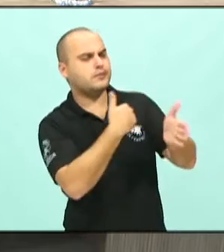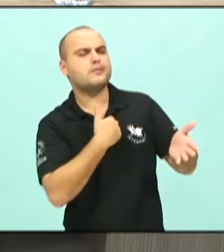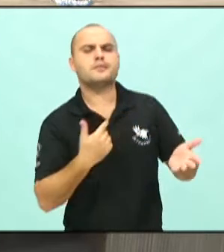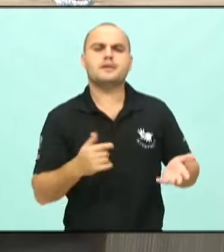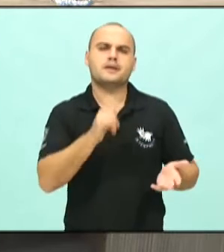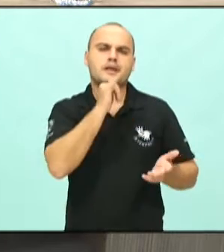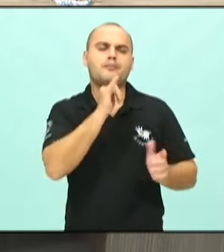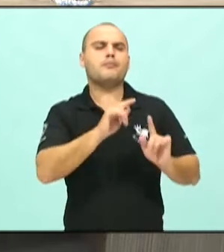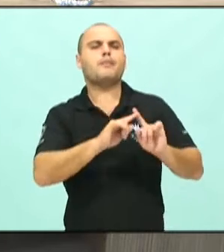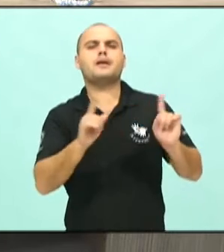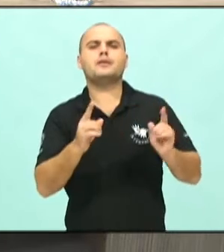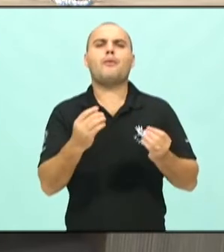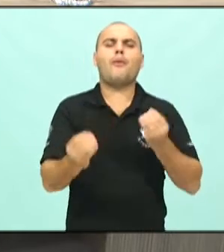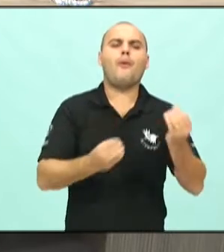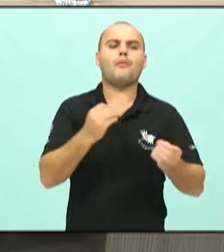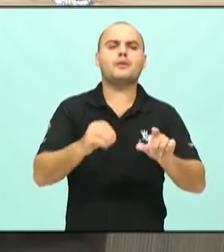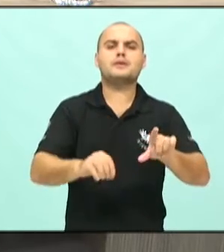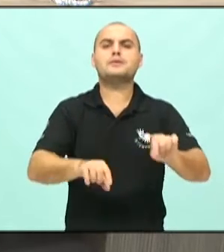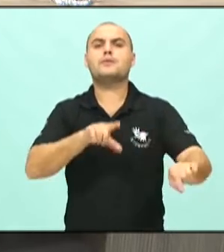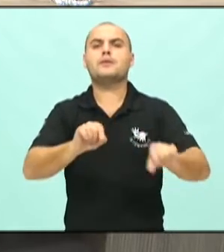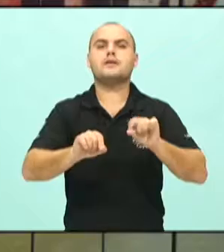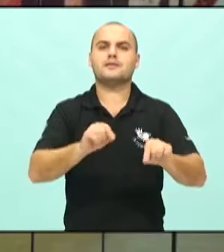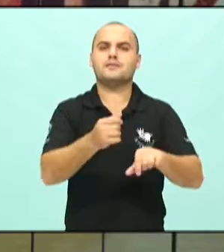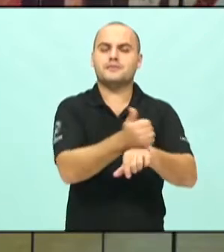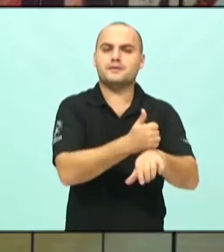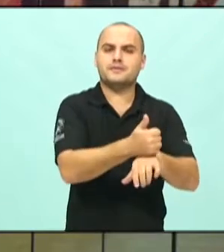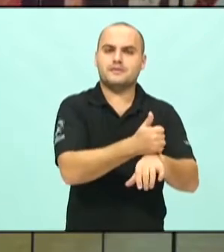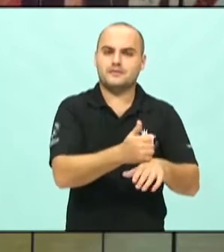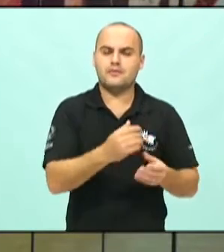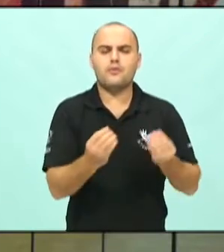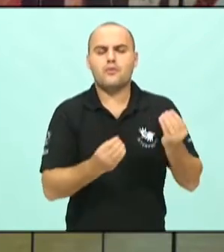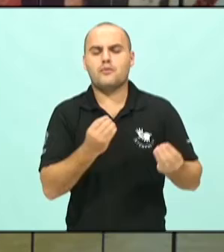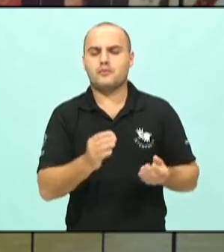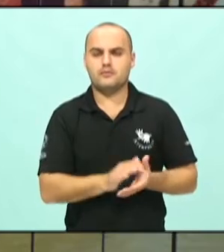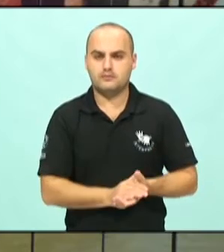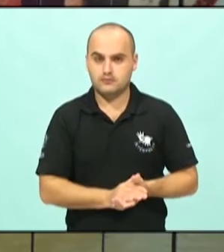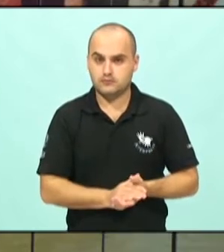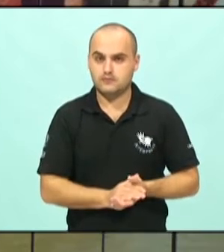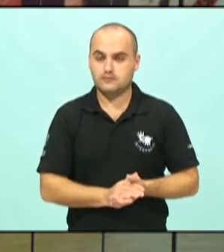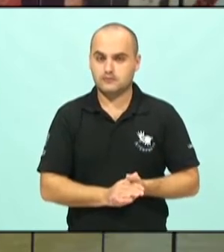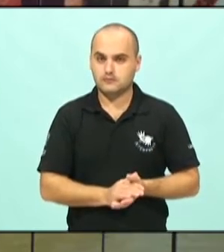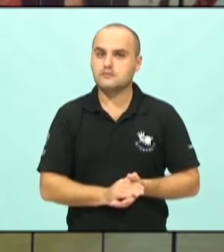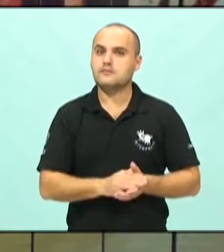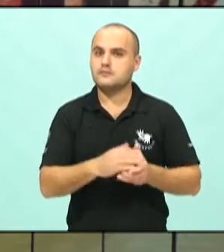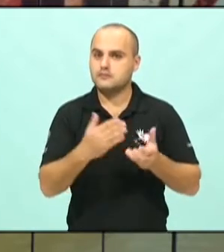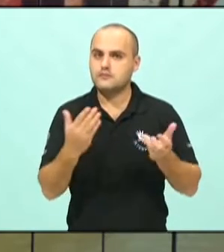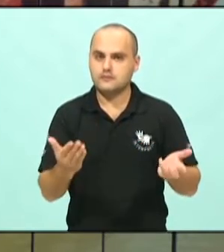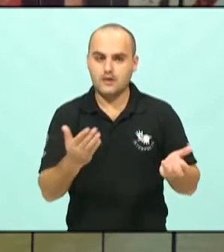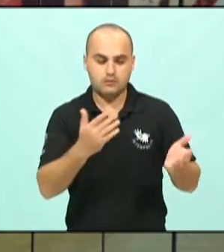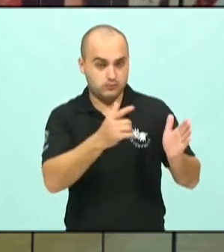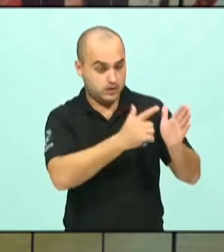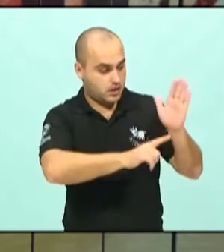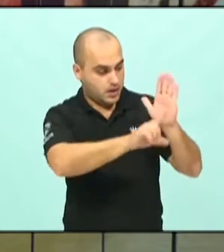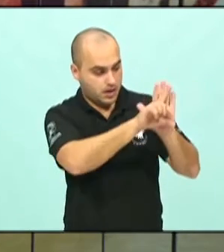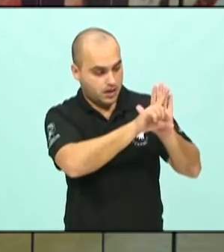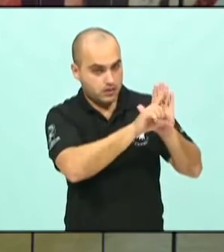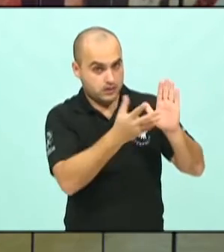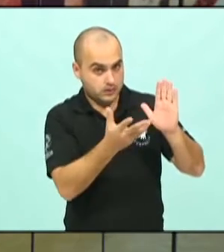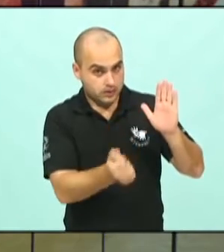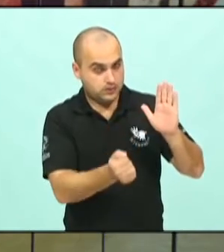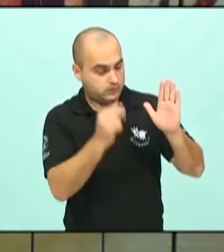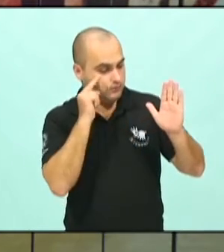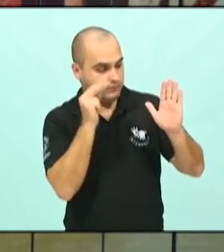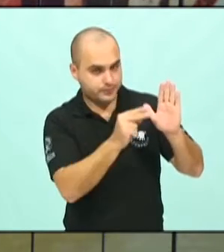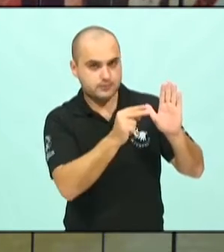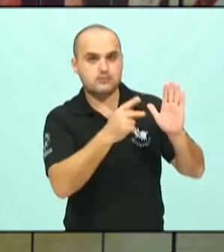maneira foi escolhido esse profissional esse ano? A gente procurou fazer dentro do que a lei permite, né? Para